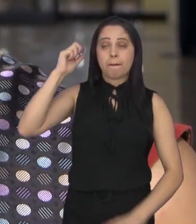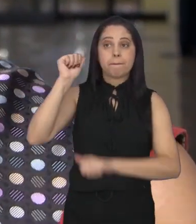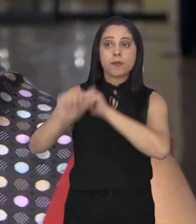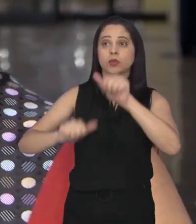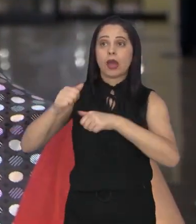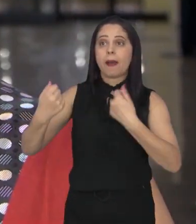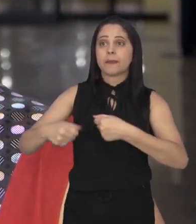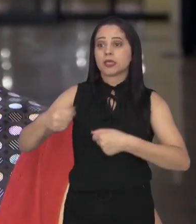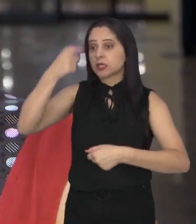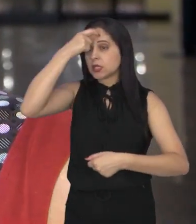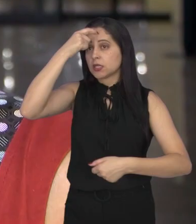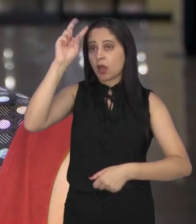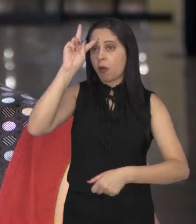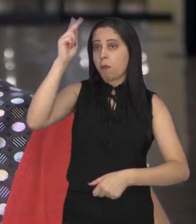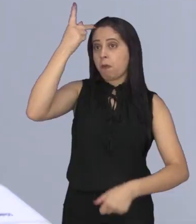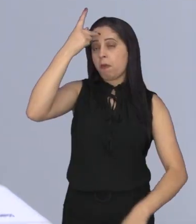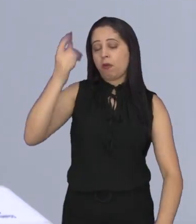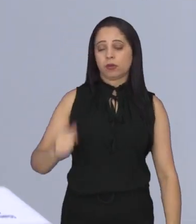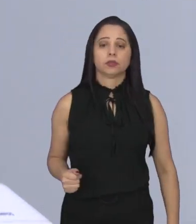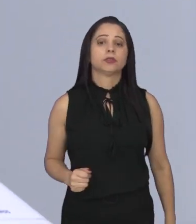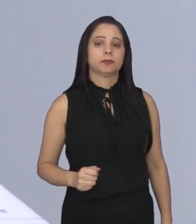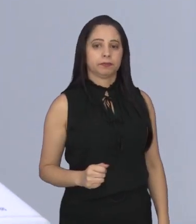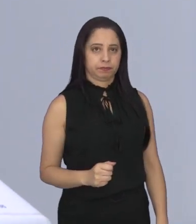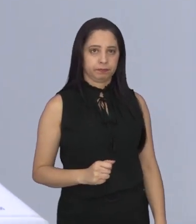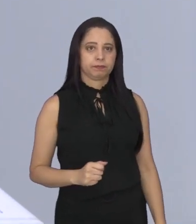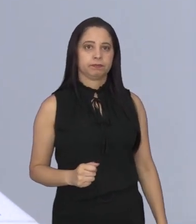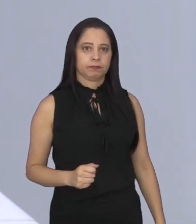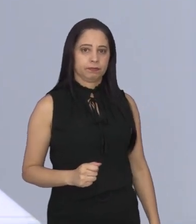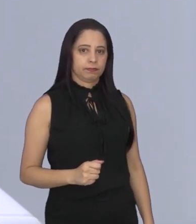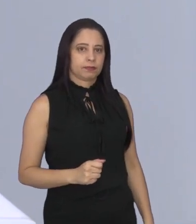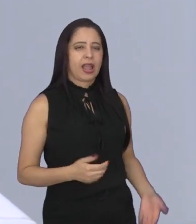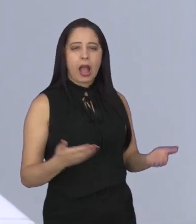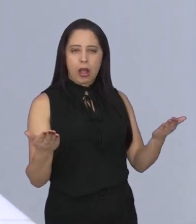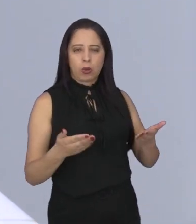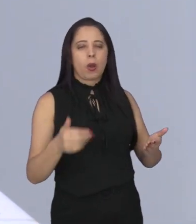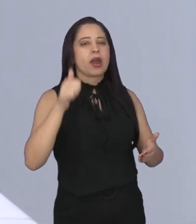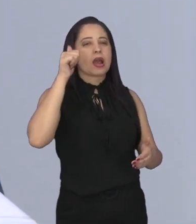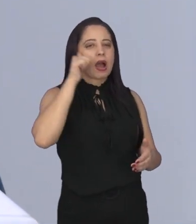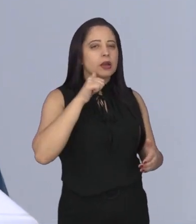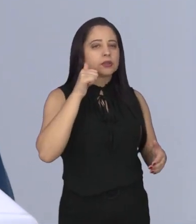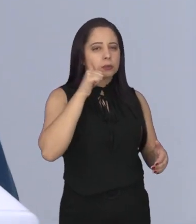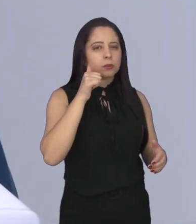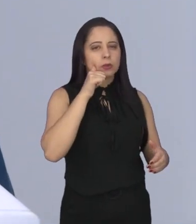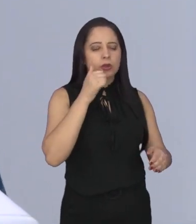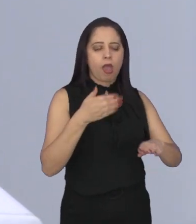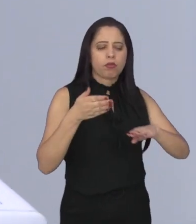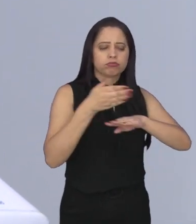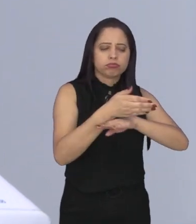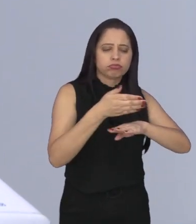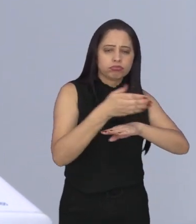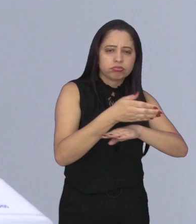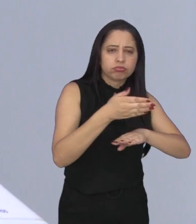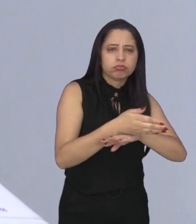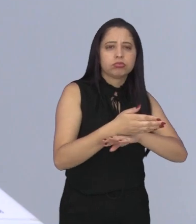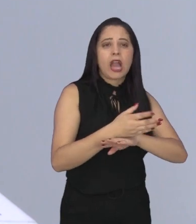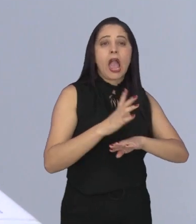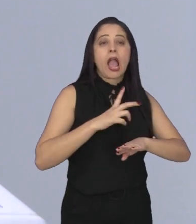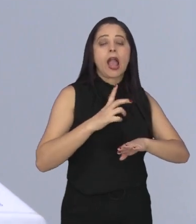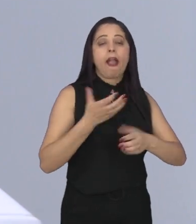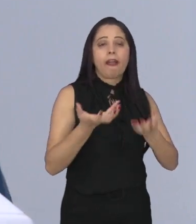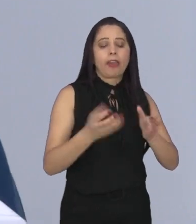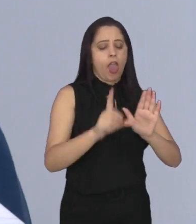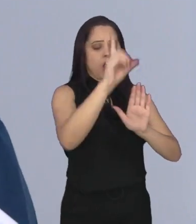de comunicação é fundamental. Acho que as mulheres têm uma participação, está aumentando a participação dela, assim, procurar saber seus